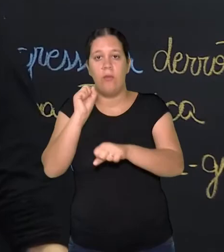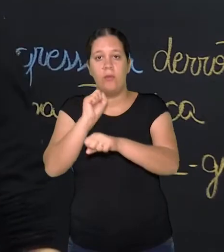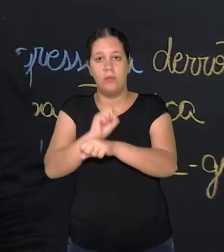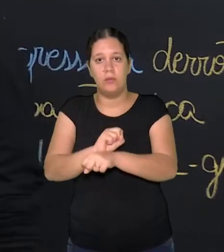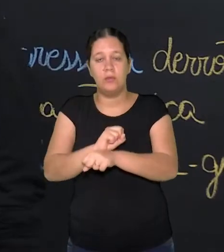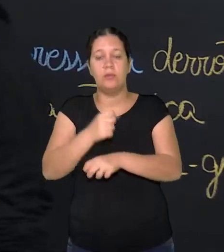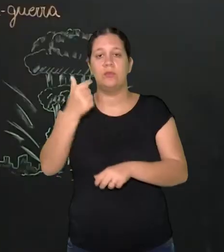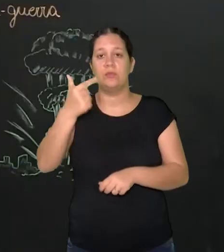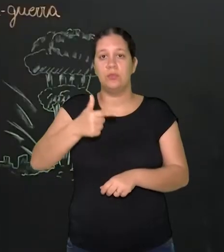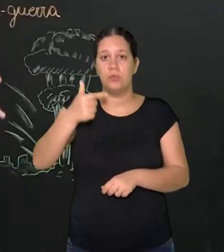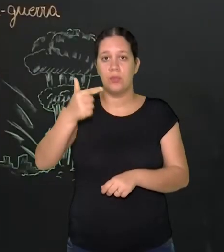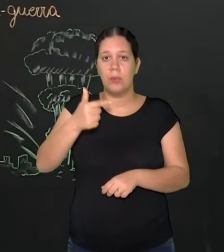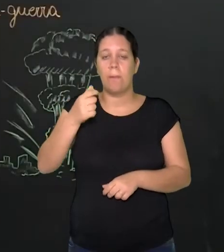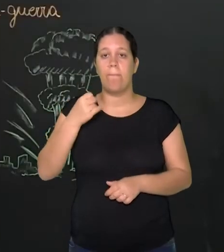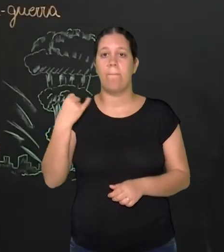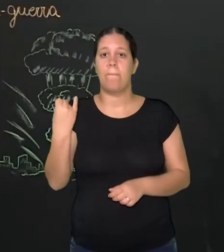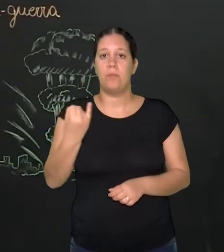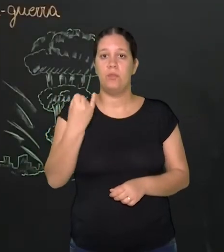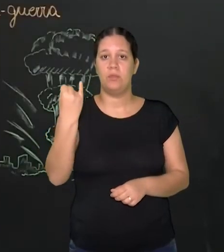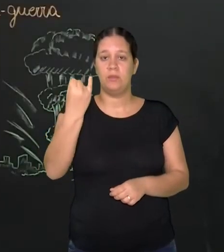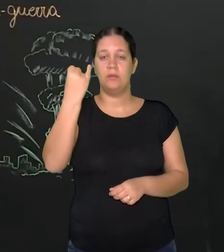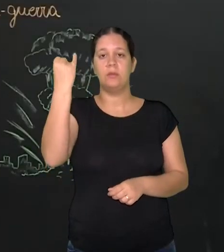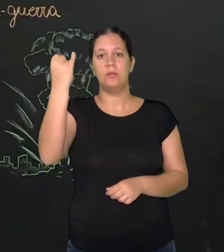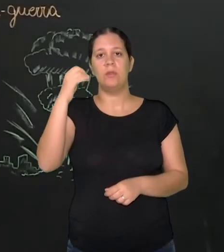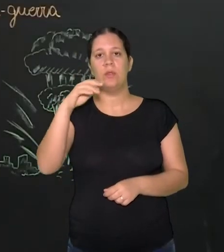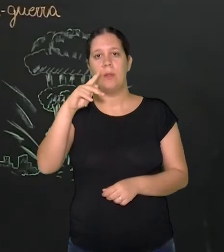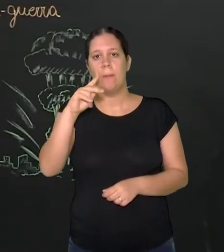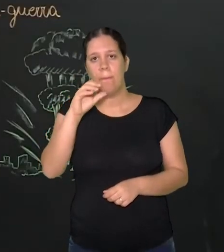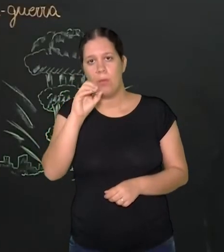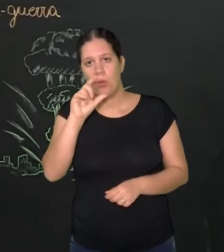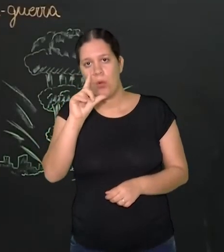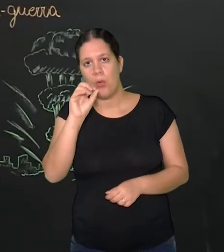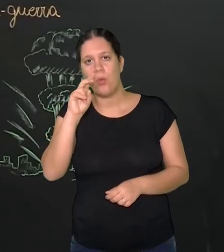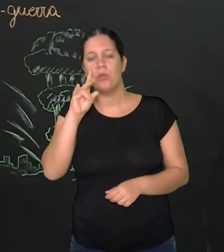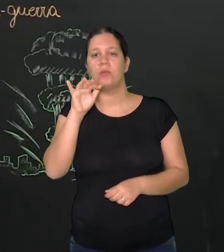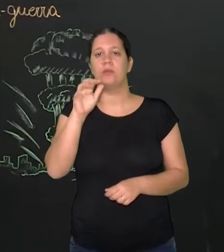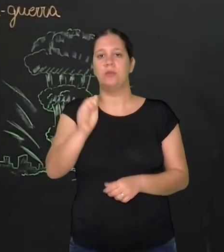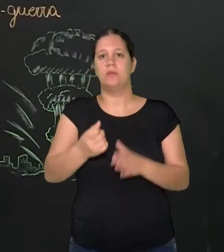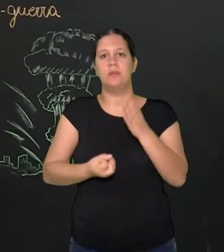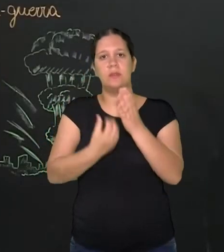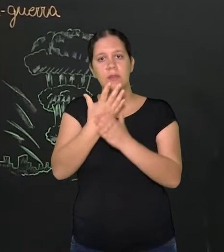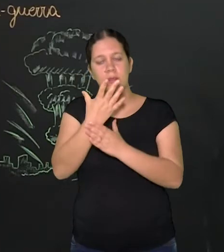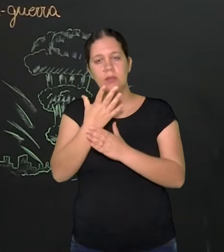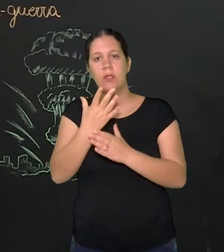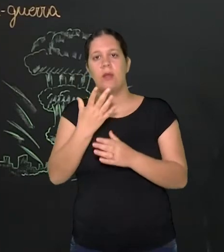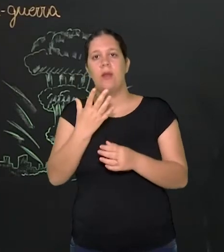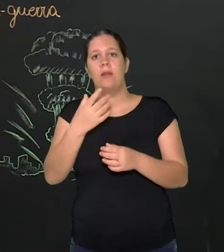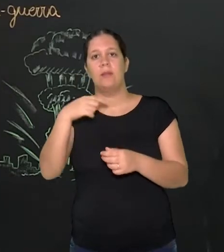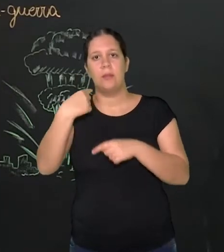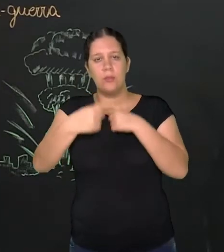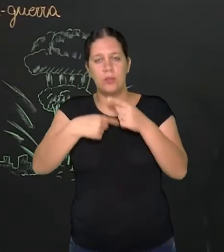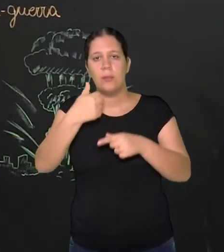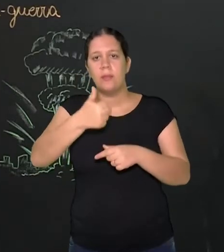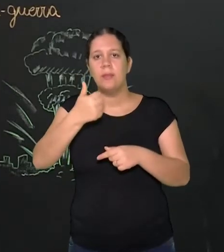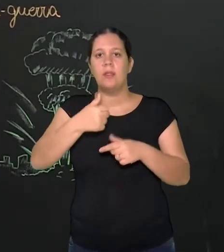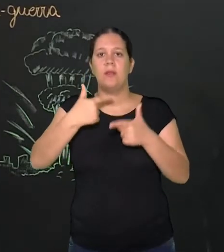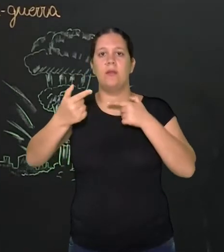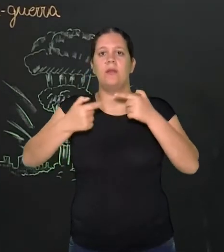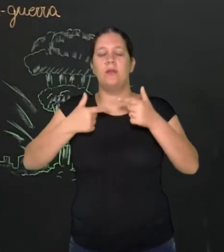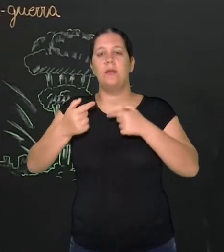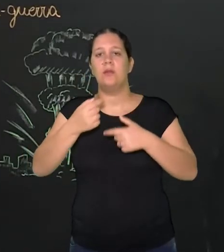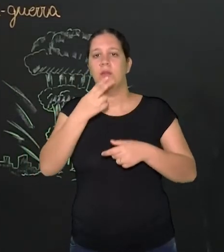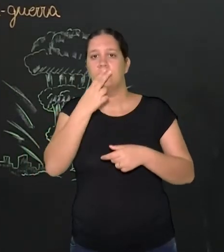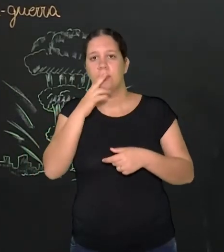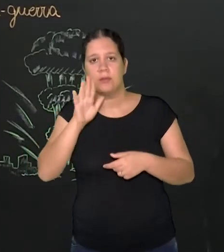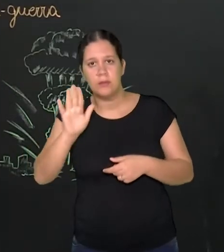tinha que parar. O segundo ponto muito importante é que a Polônia foi um dos países criados no final da Primeira Guerra Mundial.